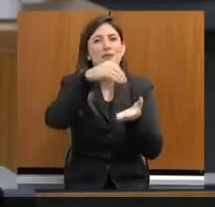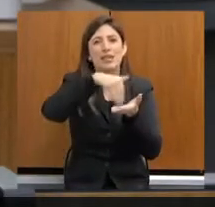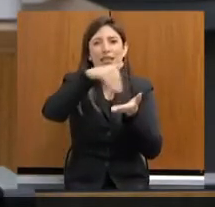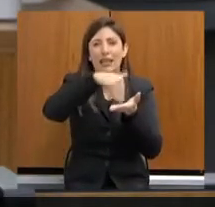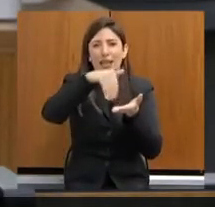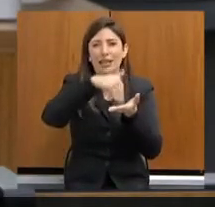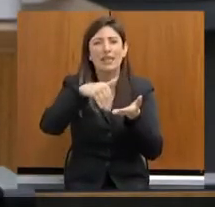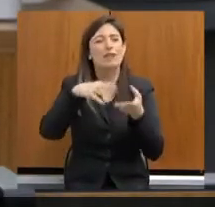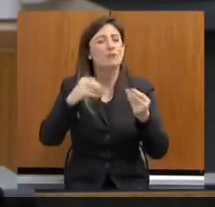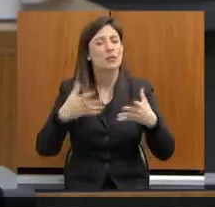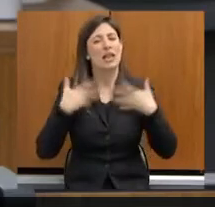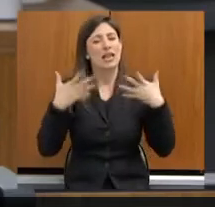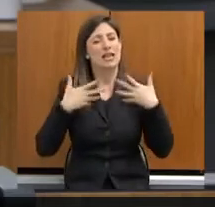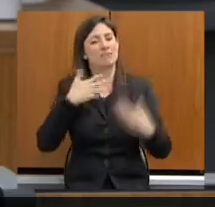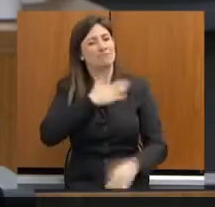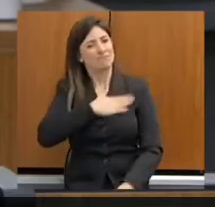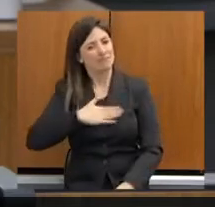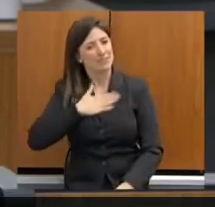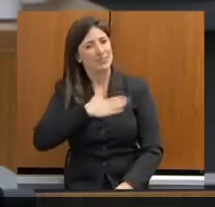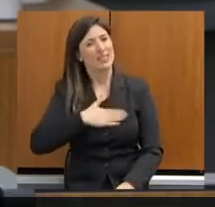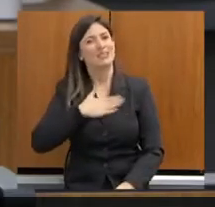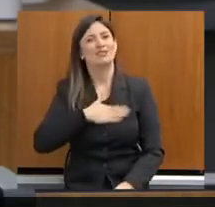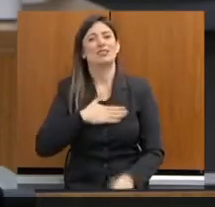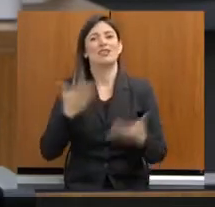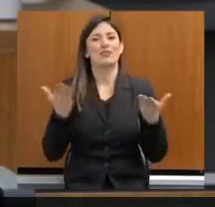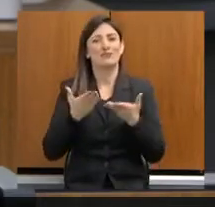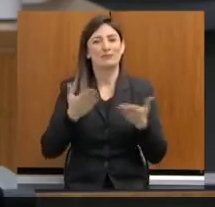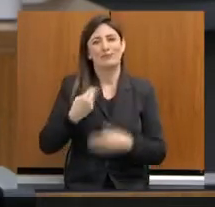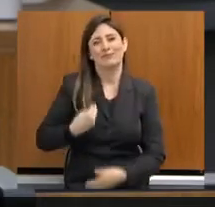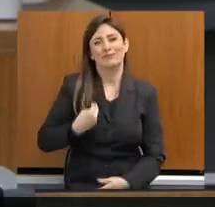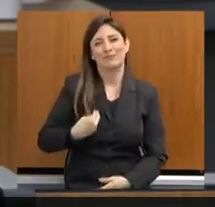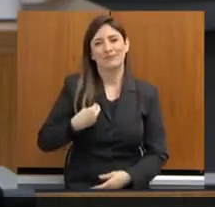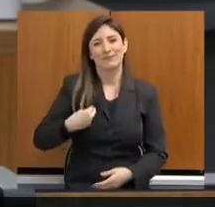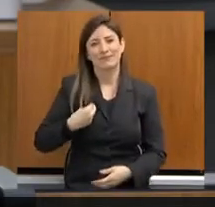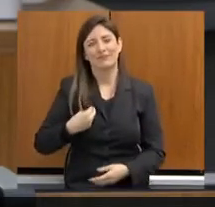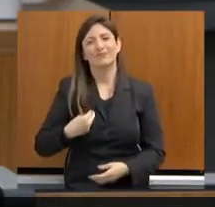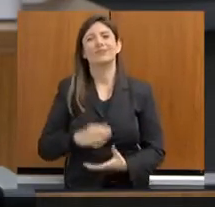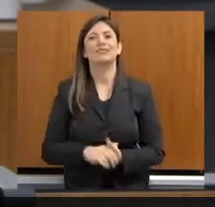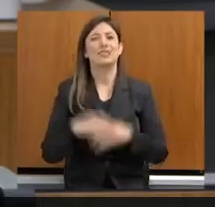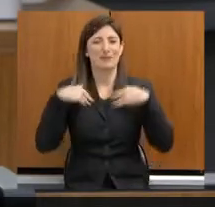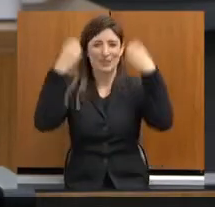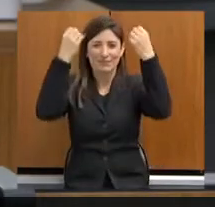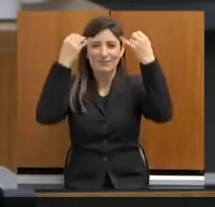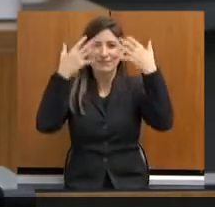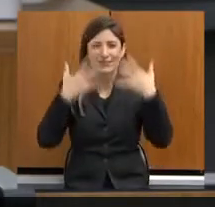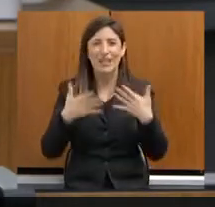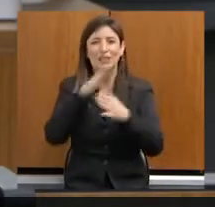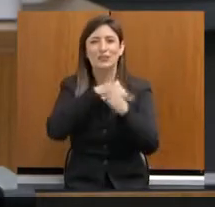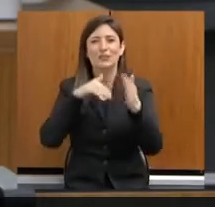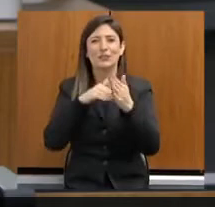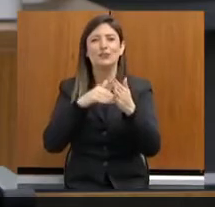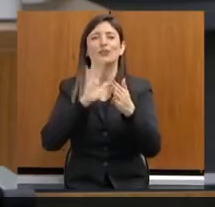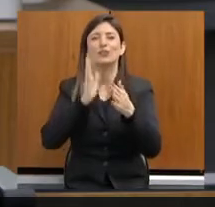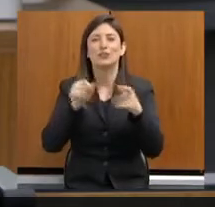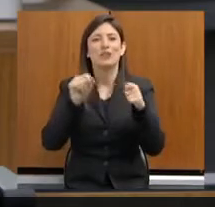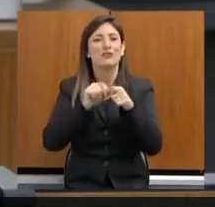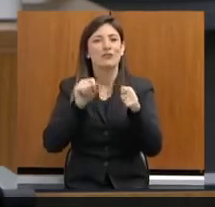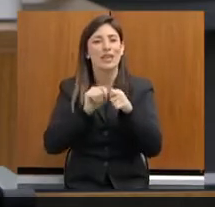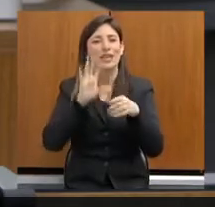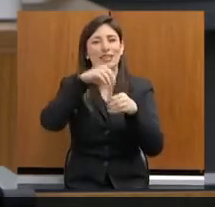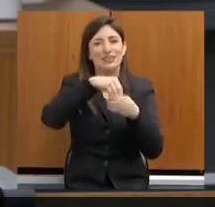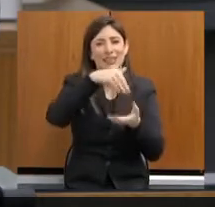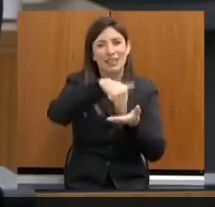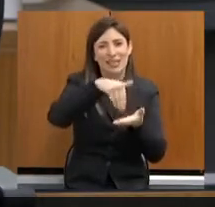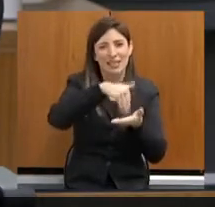alegria satisfação recebeu aqui para prestar como também do que tem sido feito pela secretaria